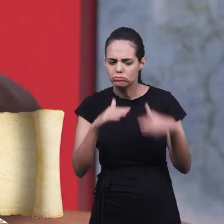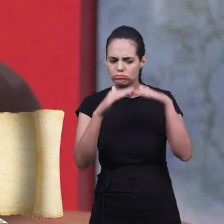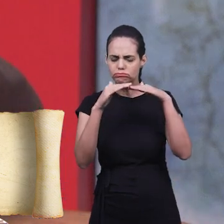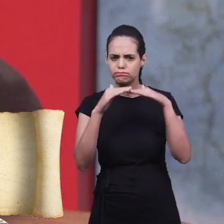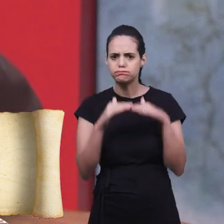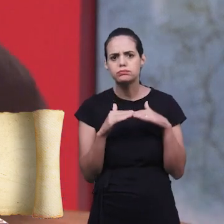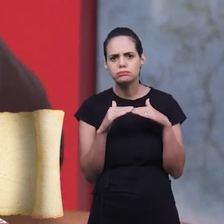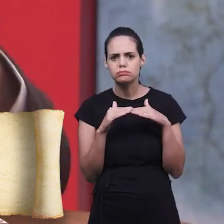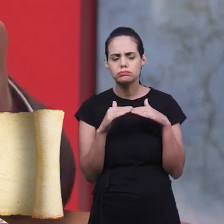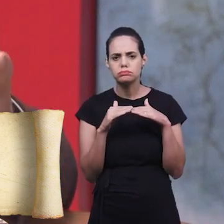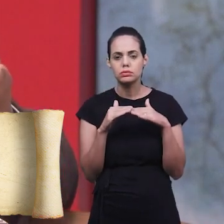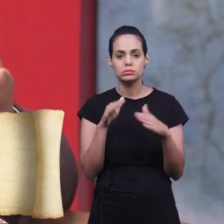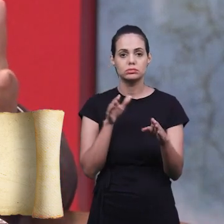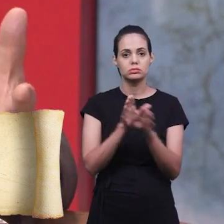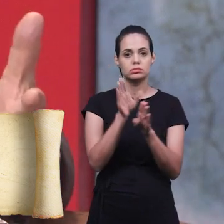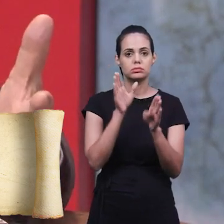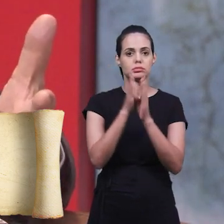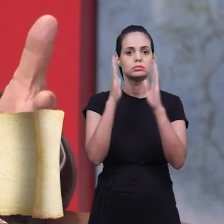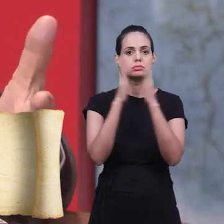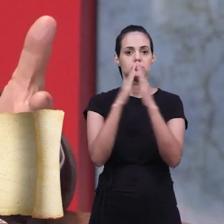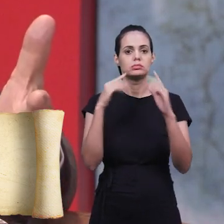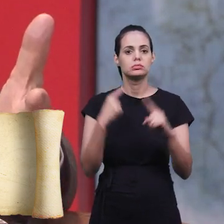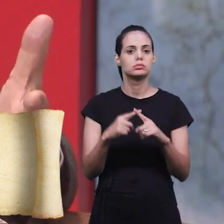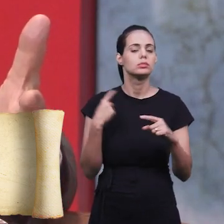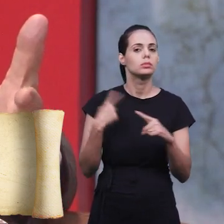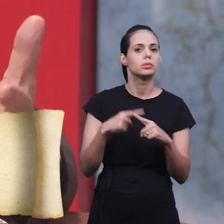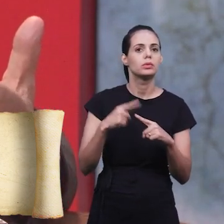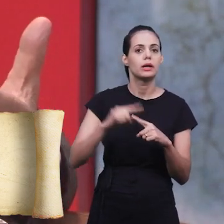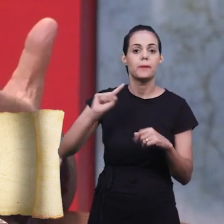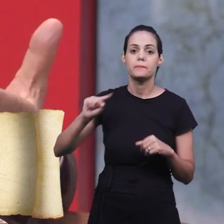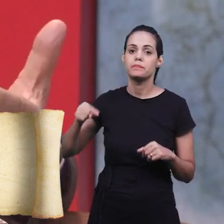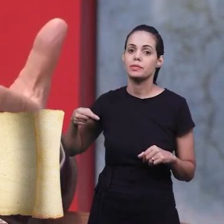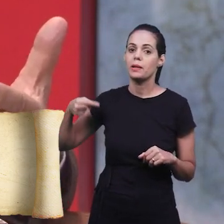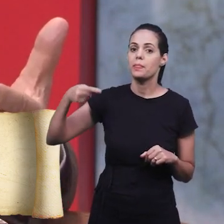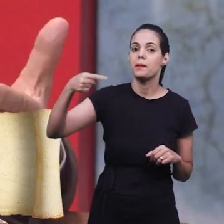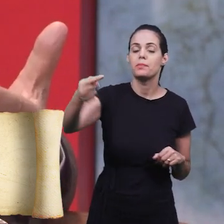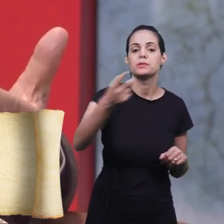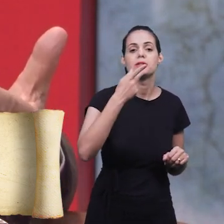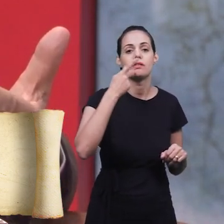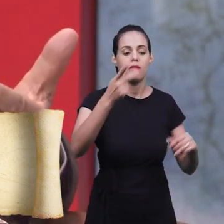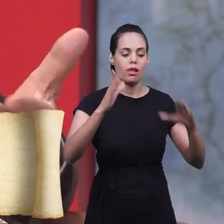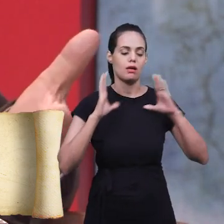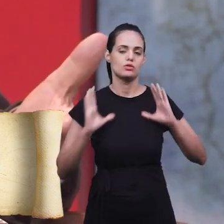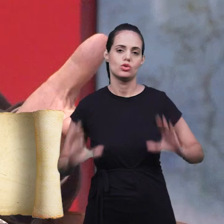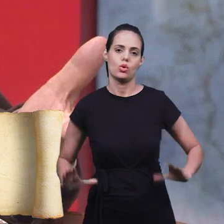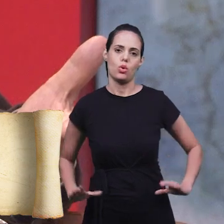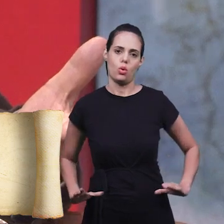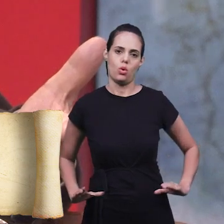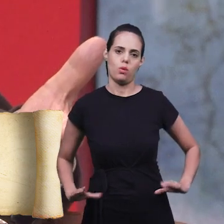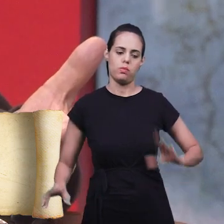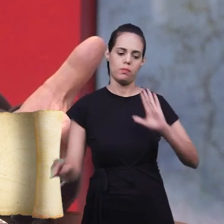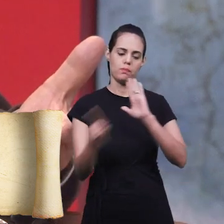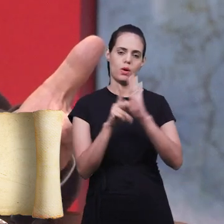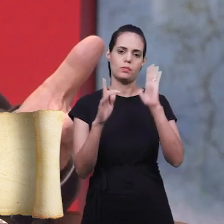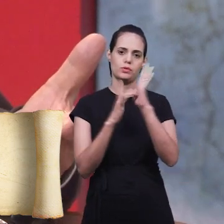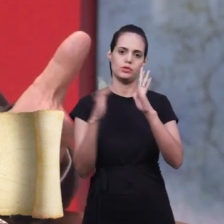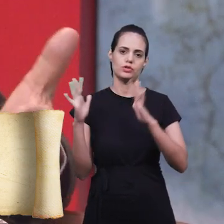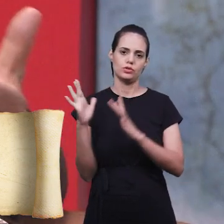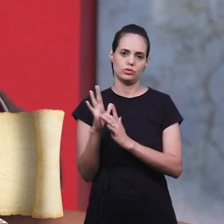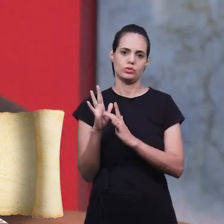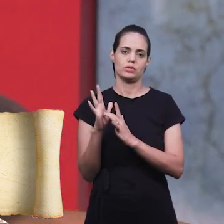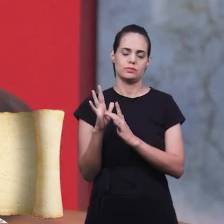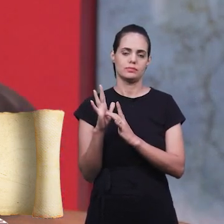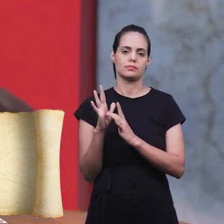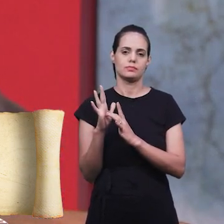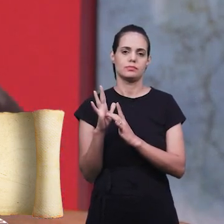e se submeteu às orientações da igreja, porque mais tarde ele ia falar sobre corpo. Mesmo